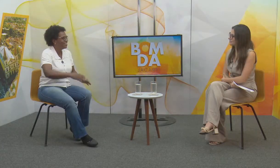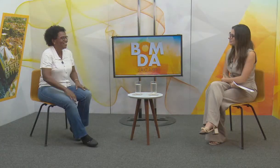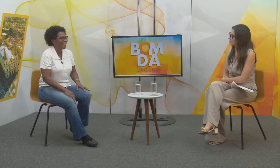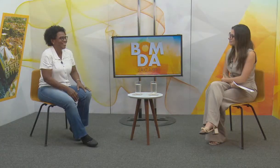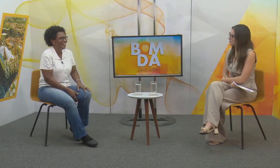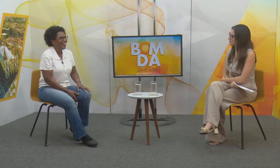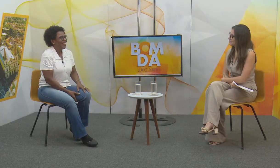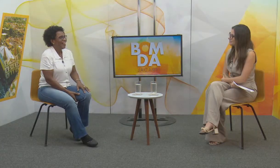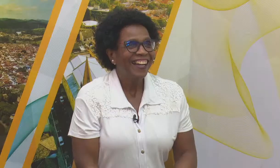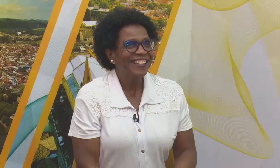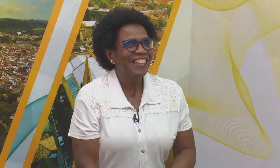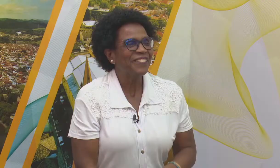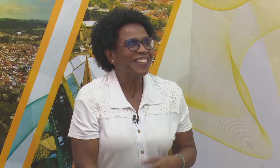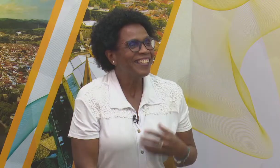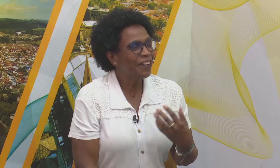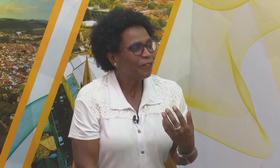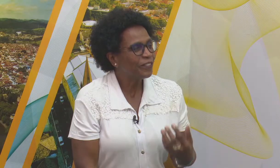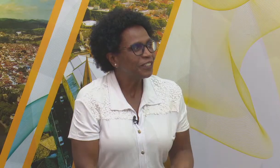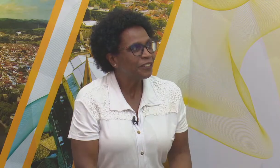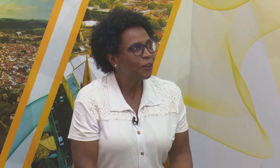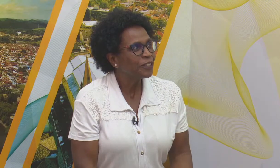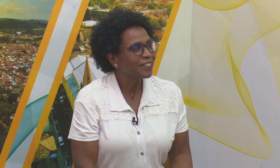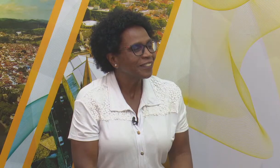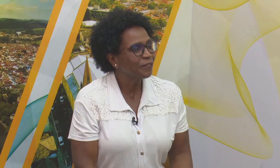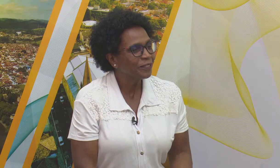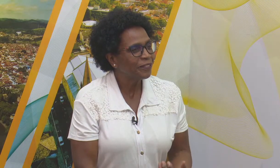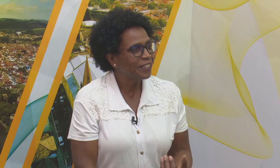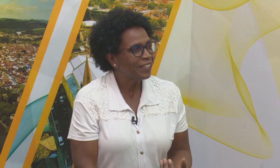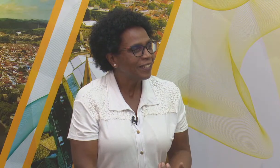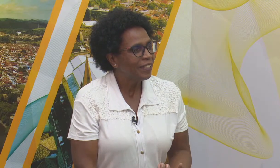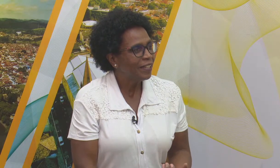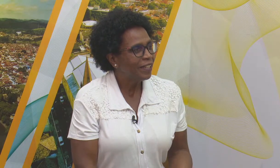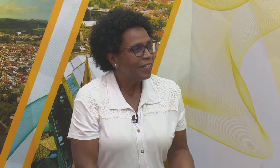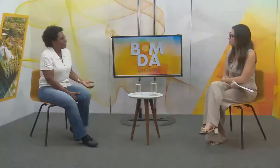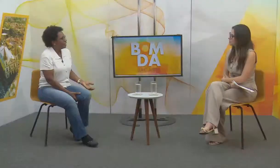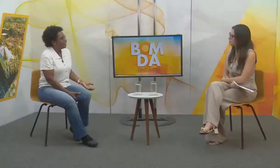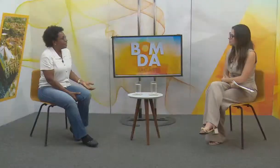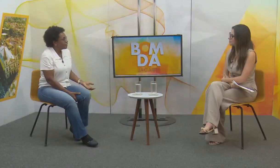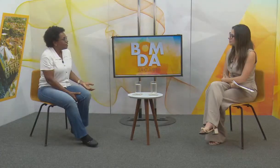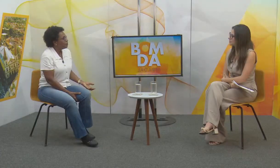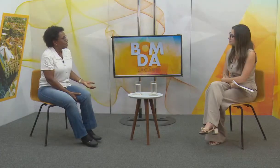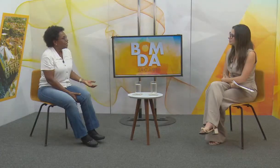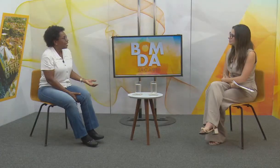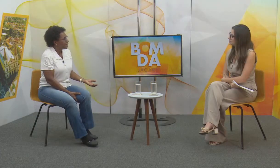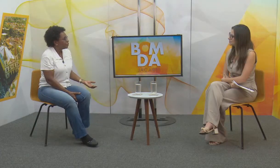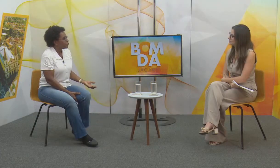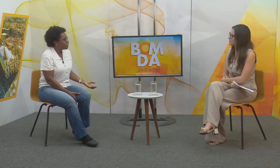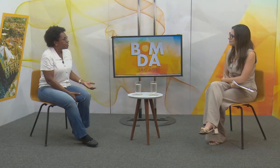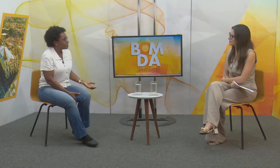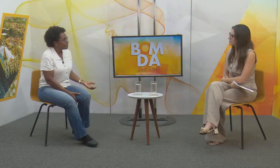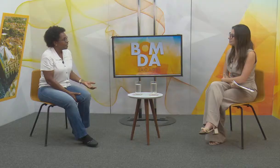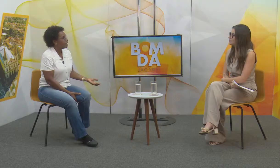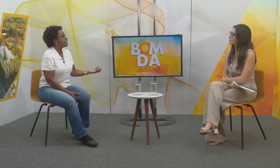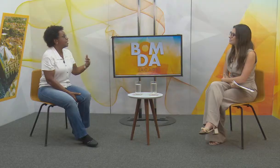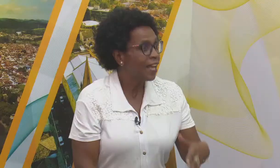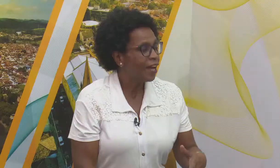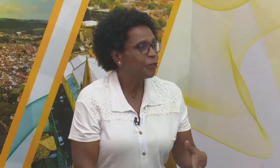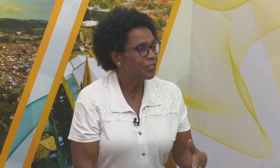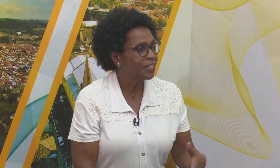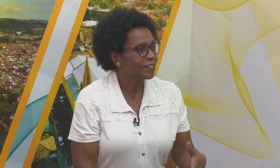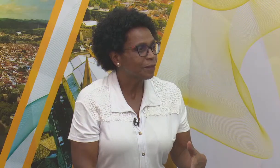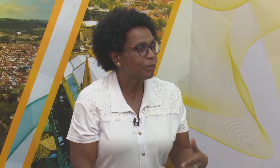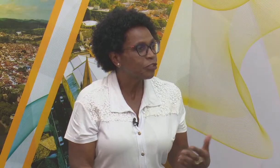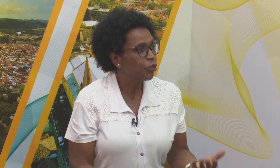eu, sabe, e, nossa... Ele teve o diagnóstico do autismo. Então, ele era autista, quer dizer, ele